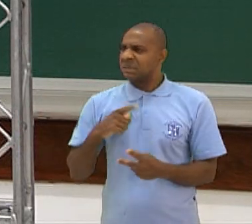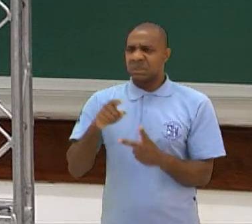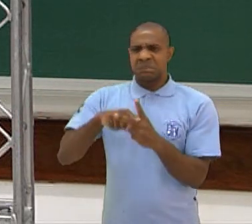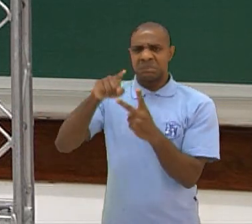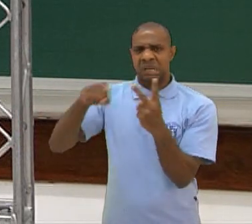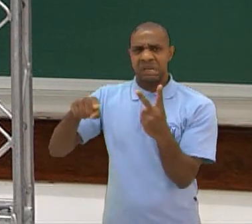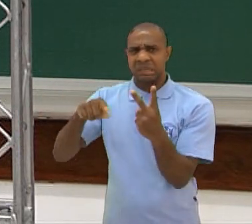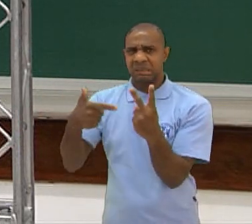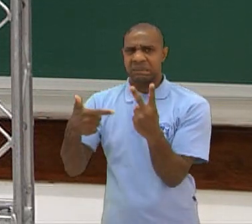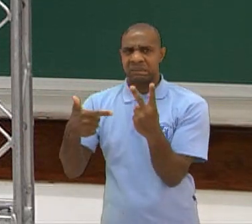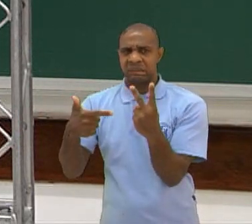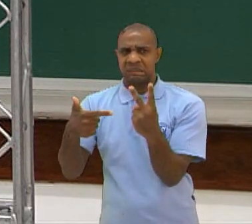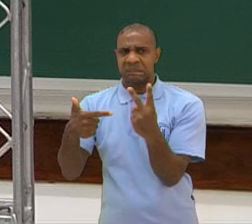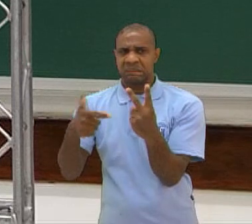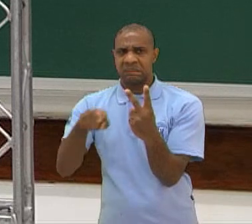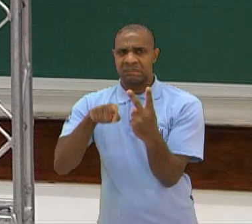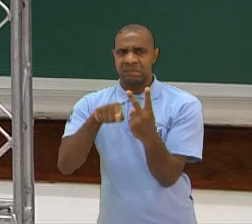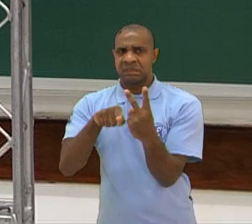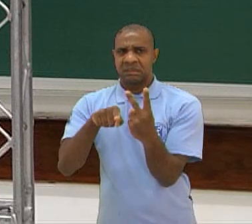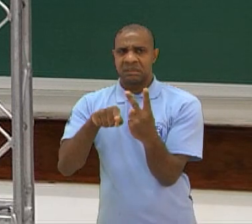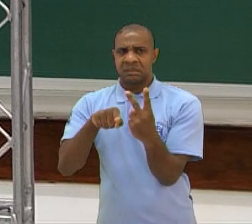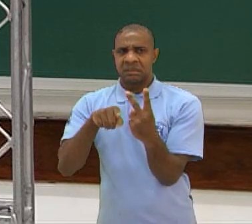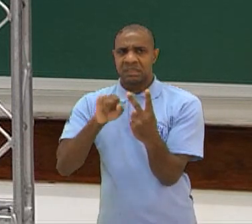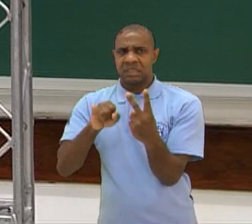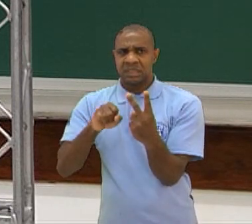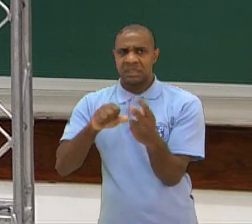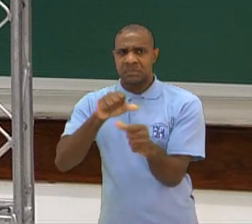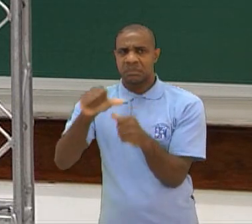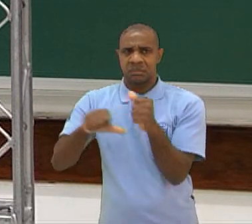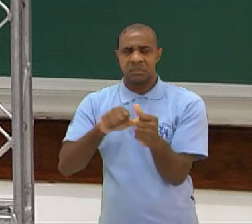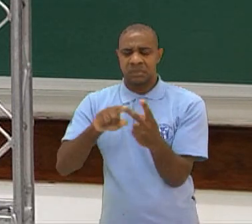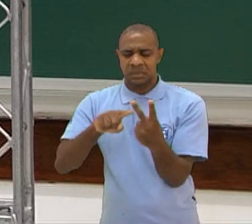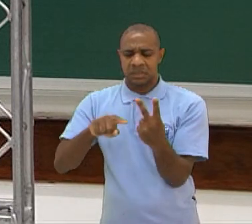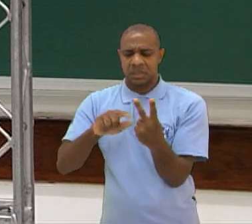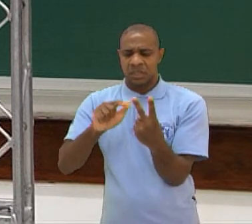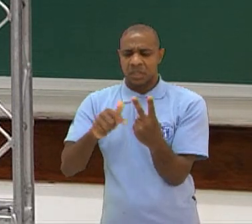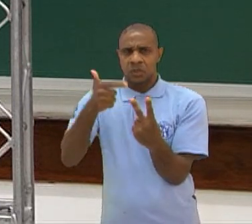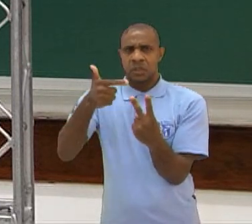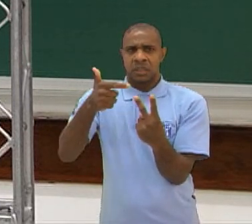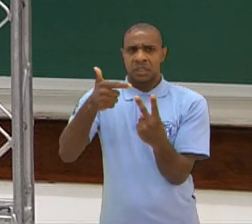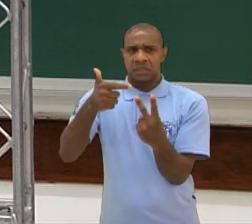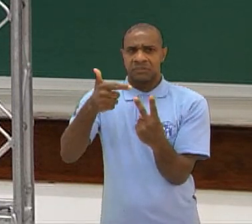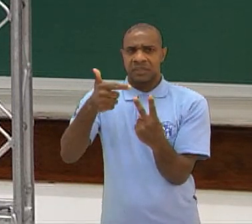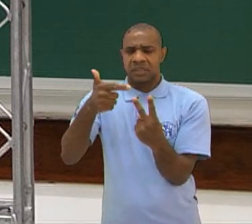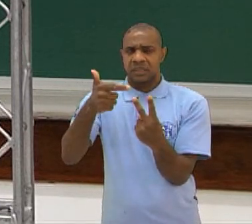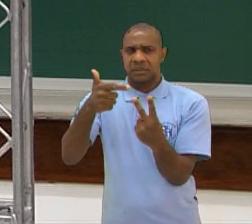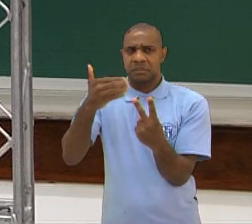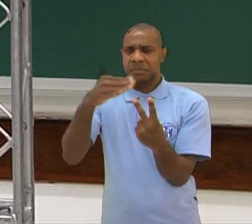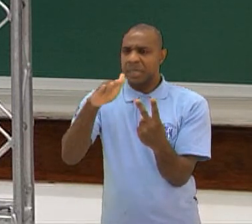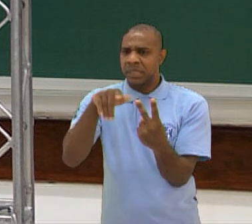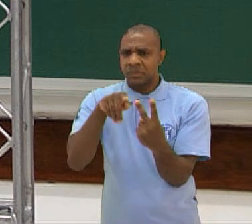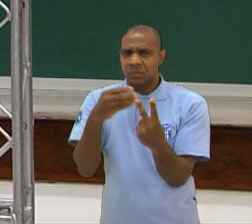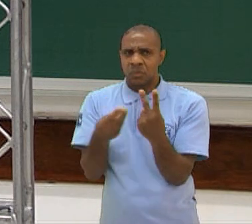pessoal? Sistemas homogêneos. O que é isso? Um sistema é homogêneo quando todos os termos independentes da equação são